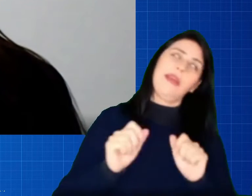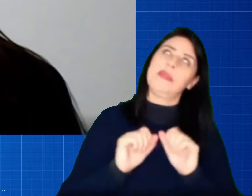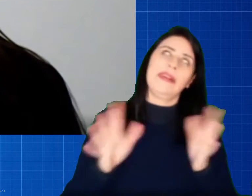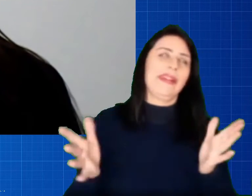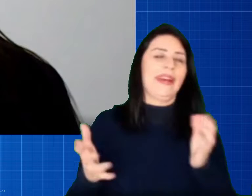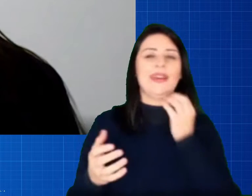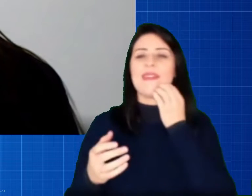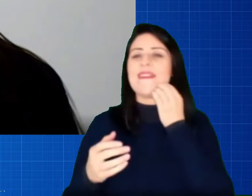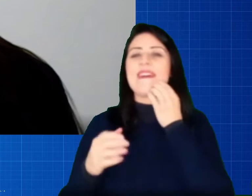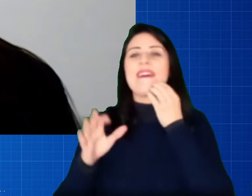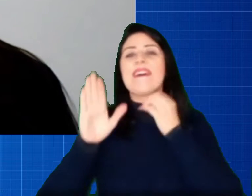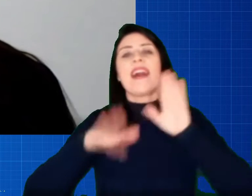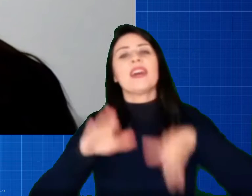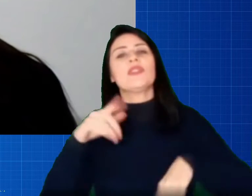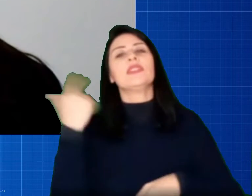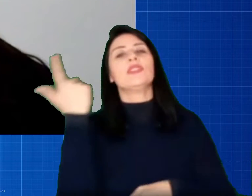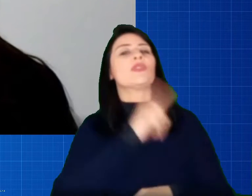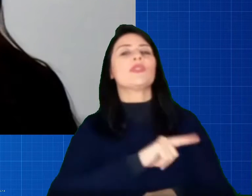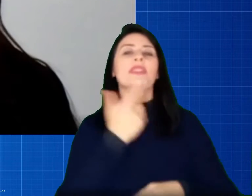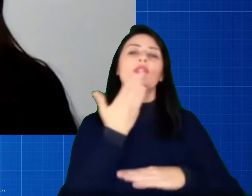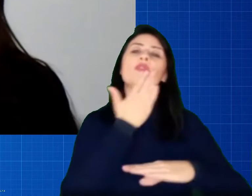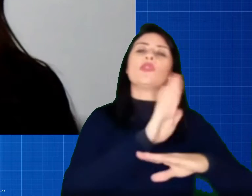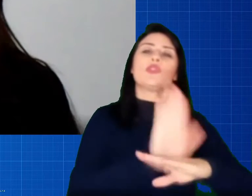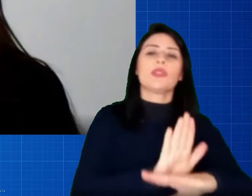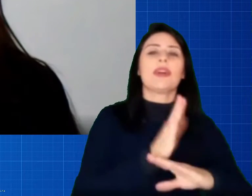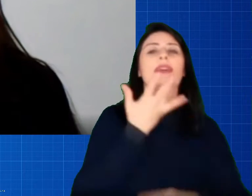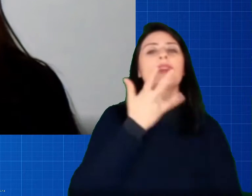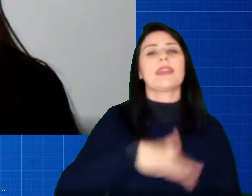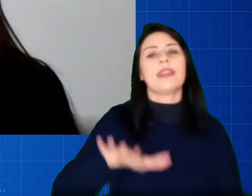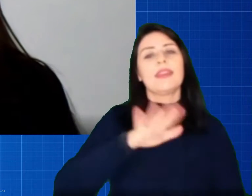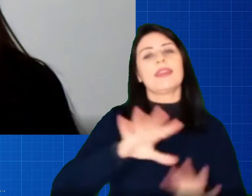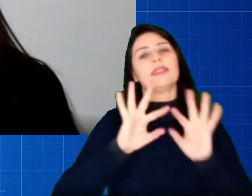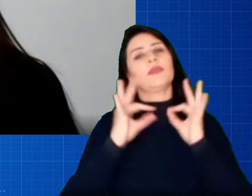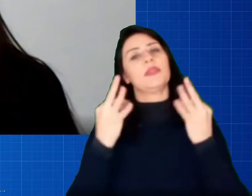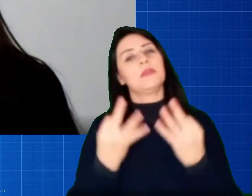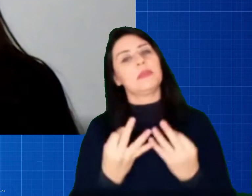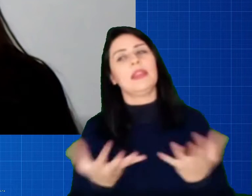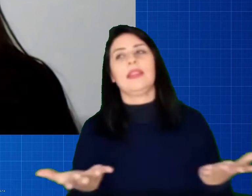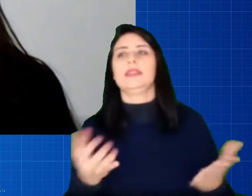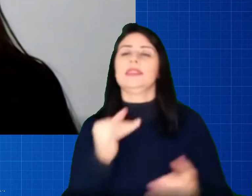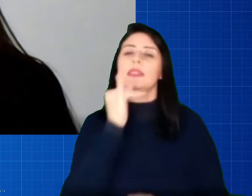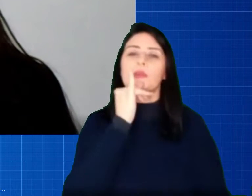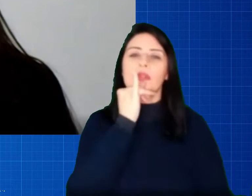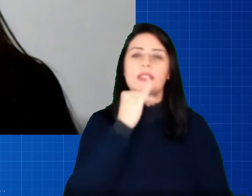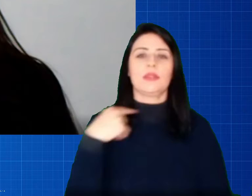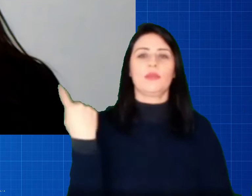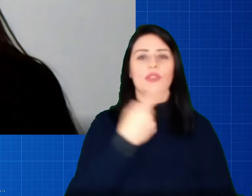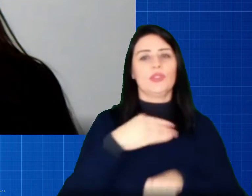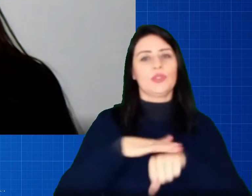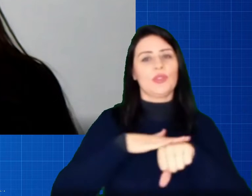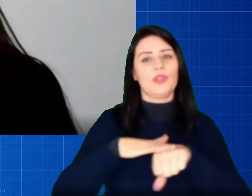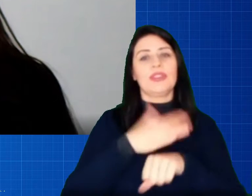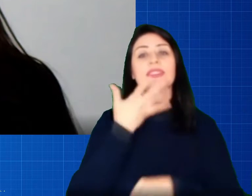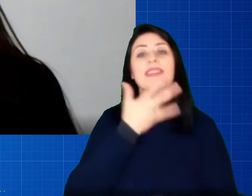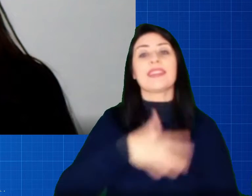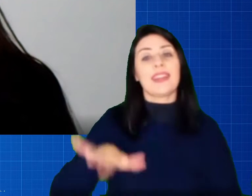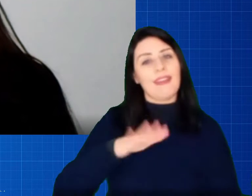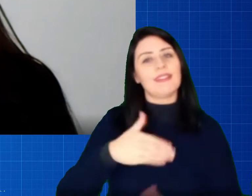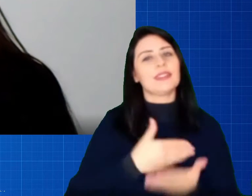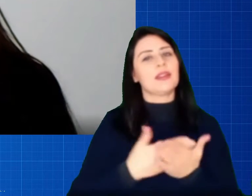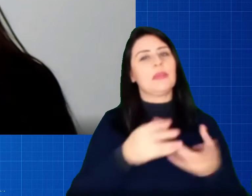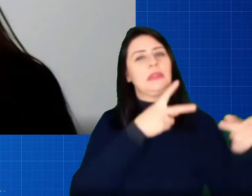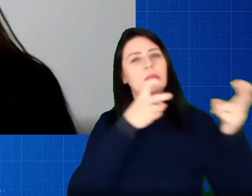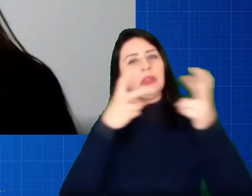na verdade, assim, às vezes a gente consegue ajudar até a família ou a criança, tá? Então, por exemplo, quando a gente conversa com as crianças, a gente começa a encontrar